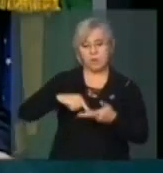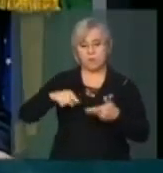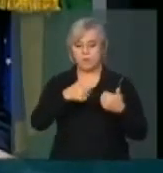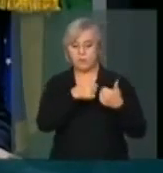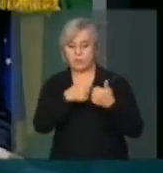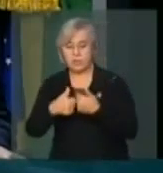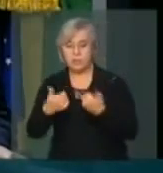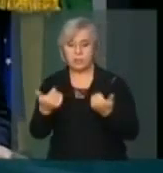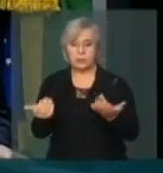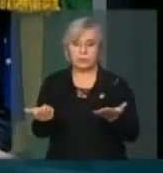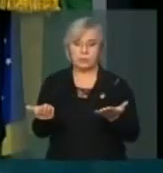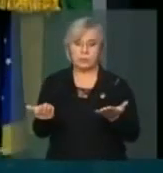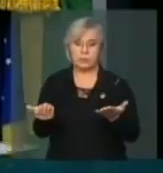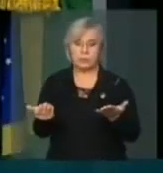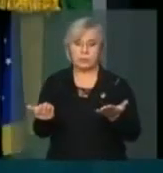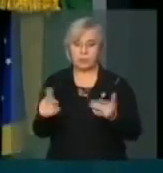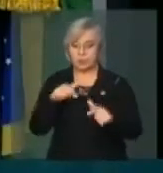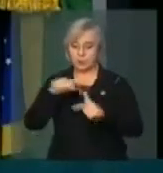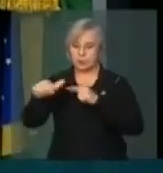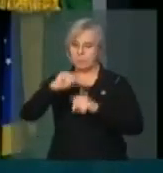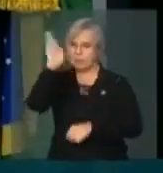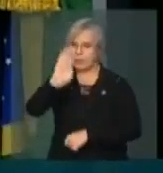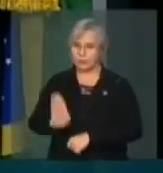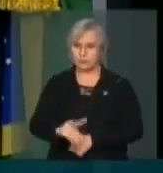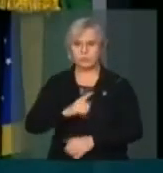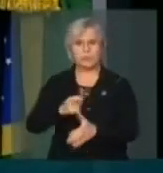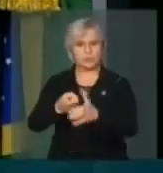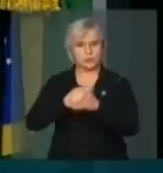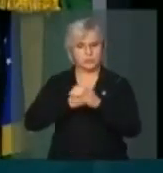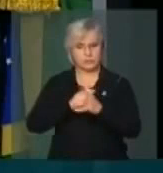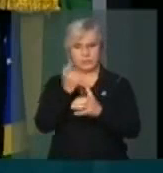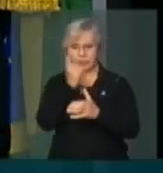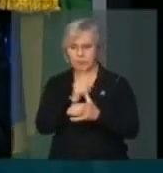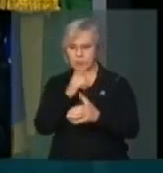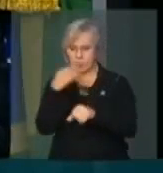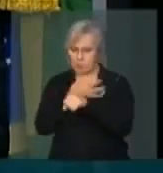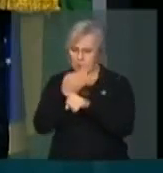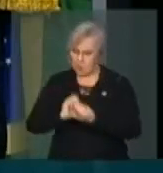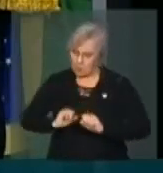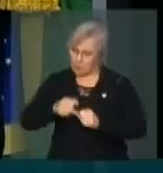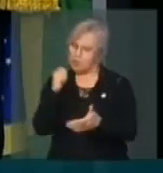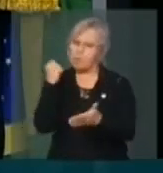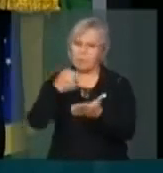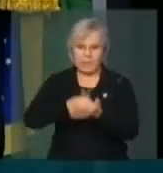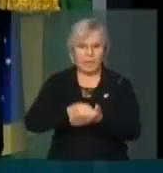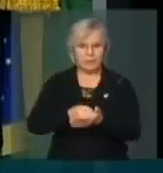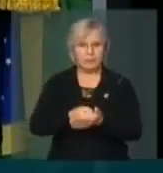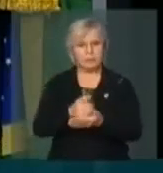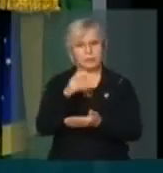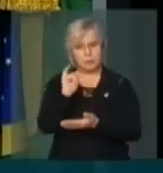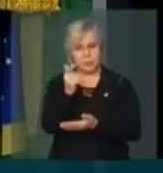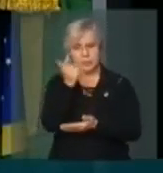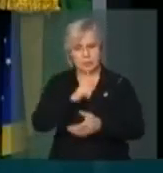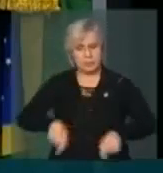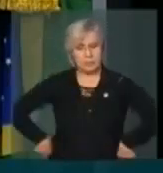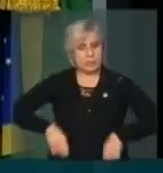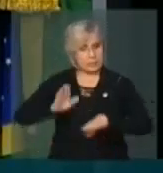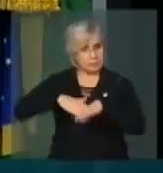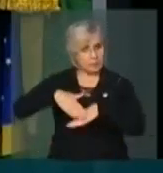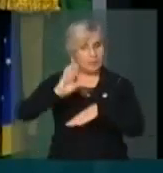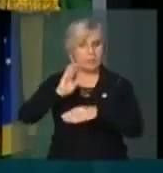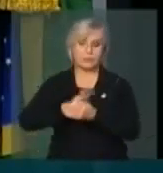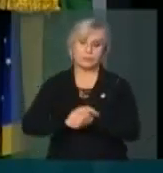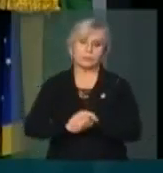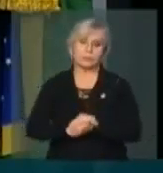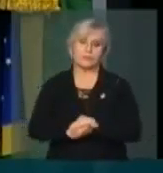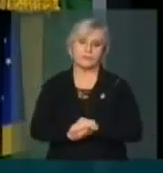vizinho. O trabalhador brasileiro se endivida para pagar a sua despesa caso ele gaste mais do que